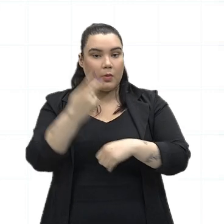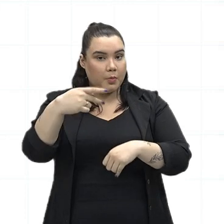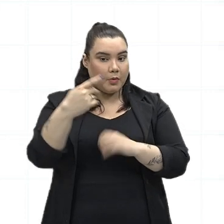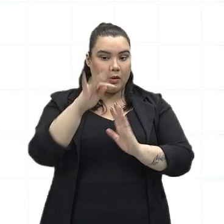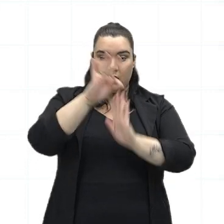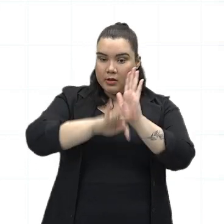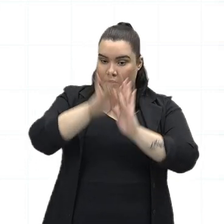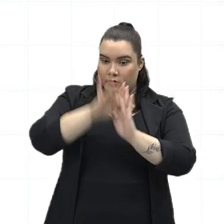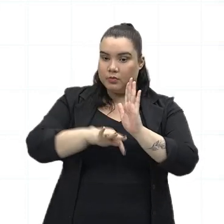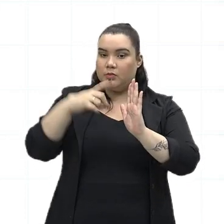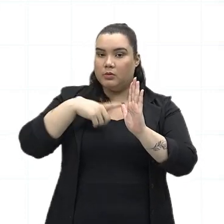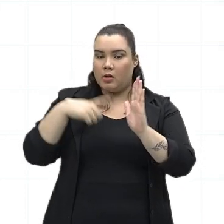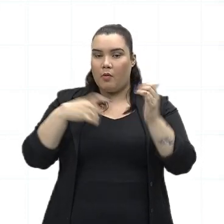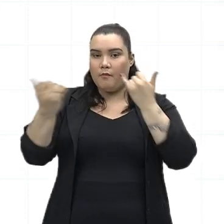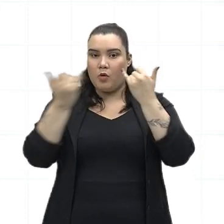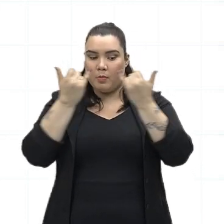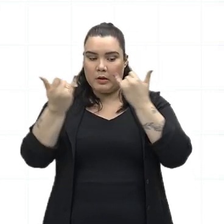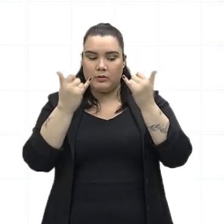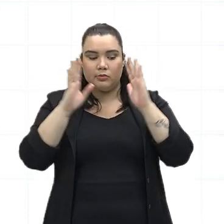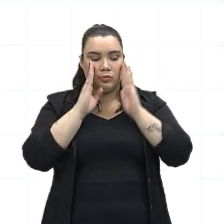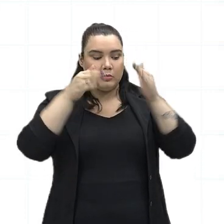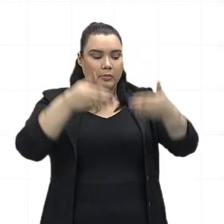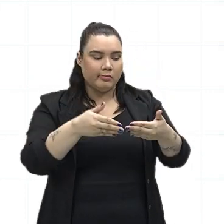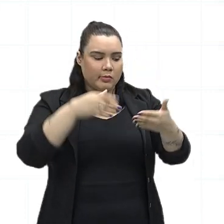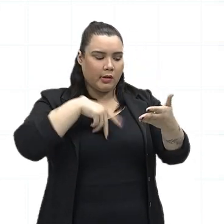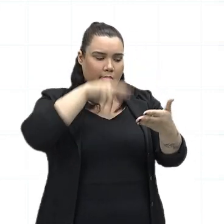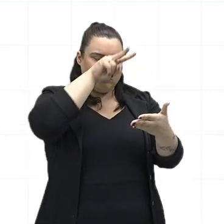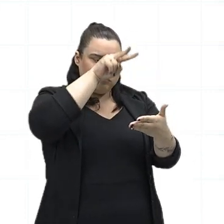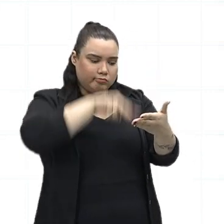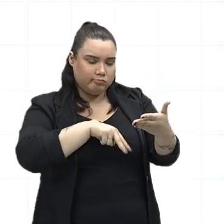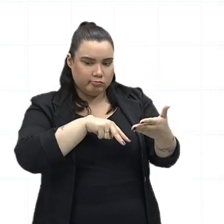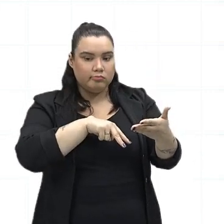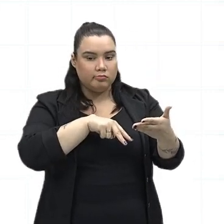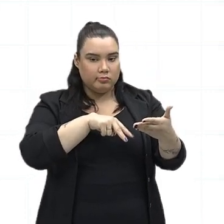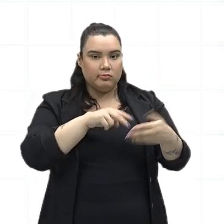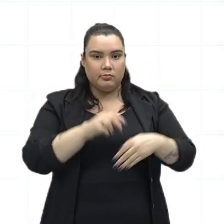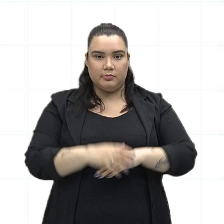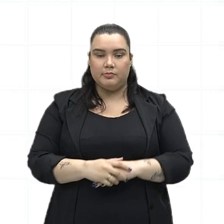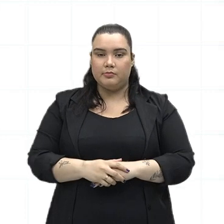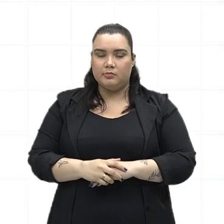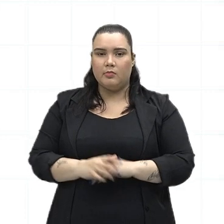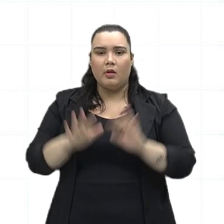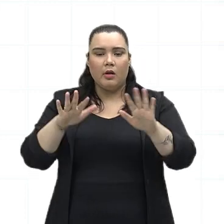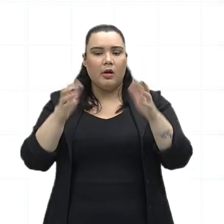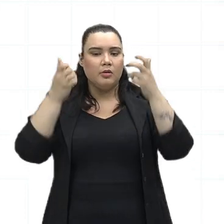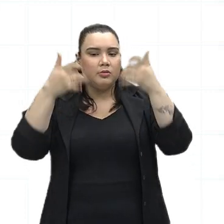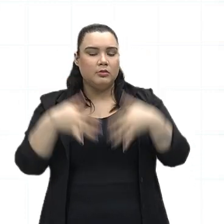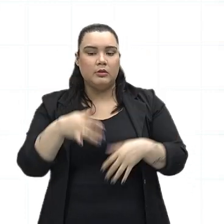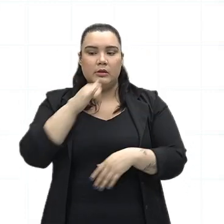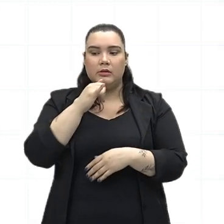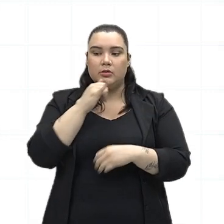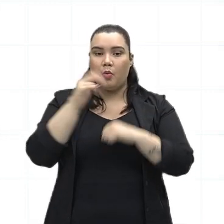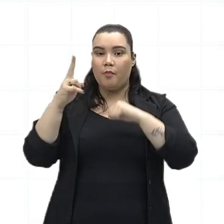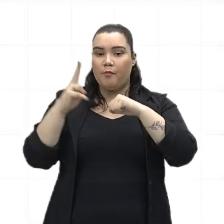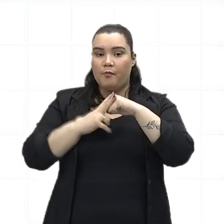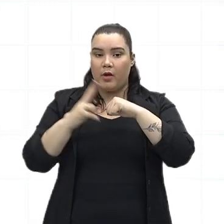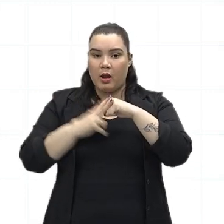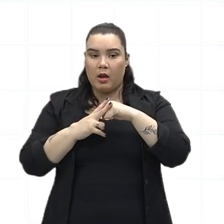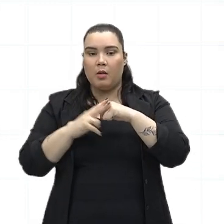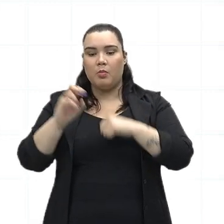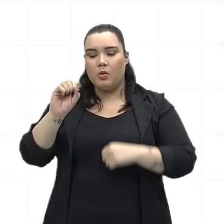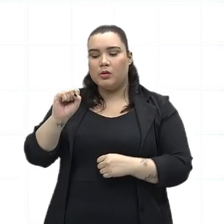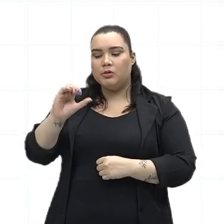texto informações específicas. Vejam aqui algo sobre o verbo scan. O